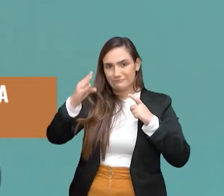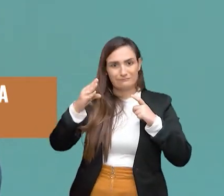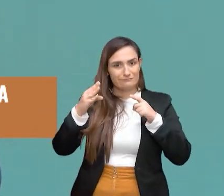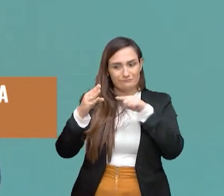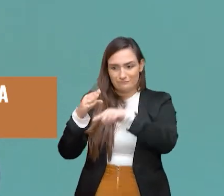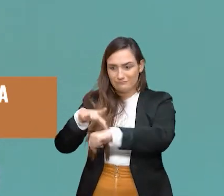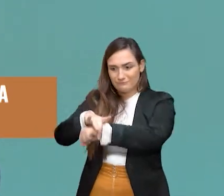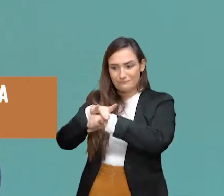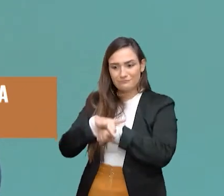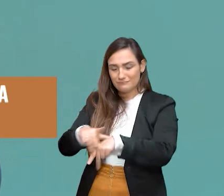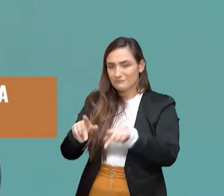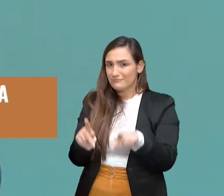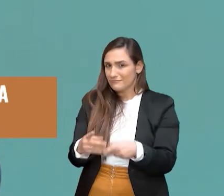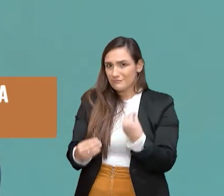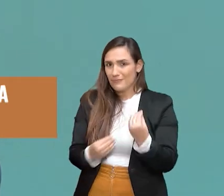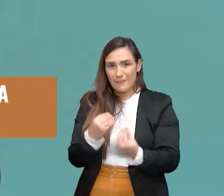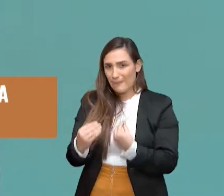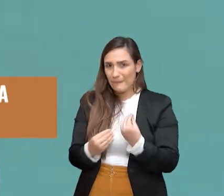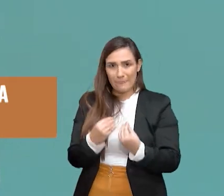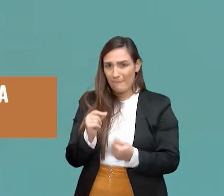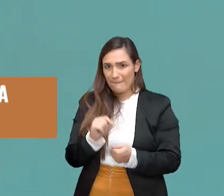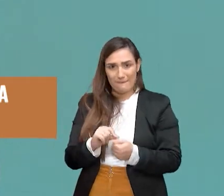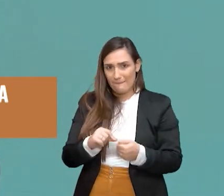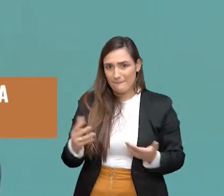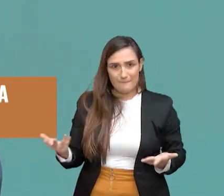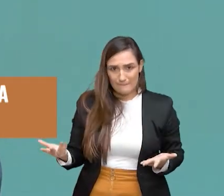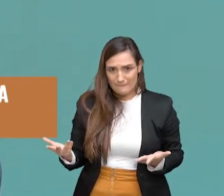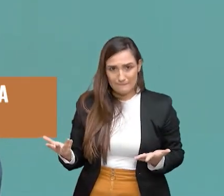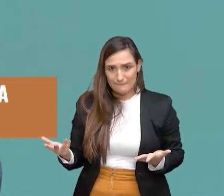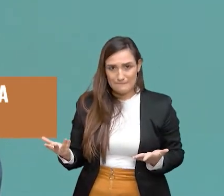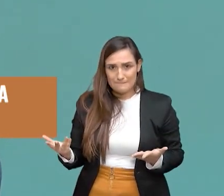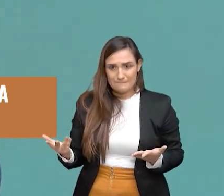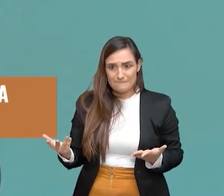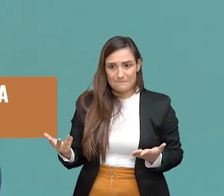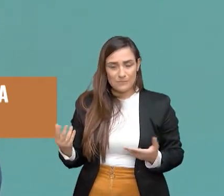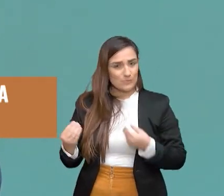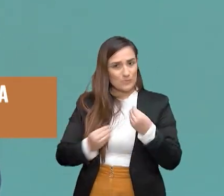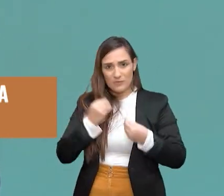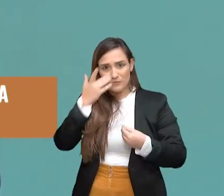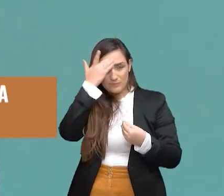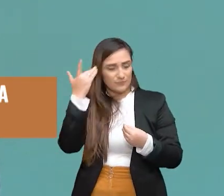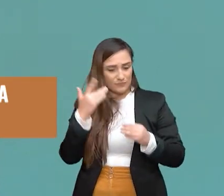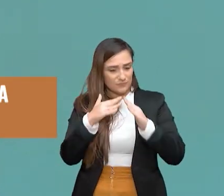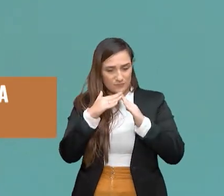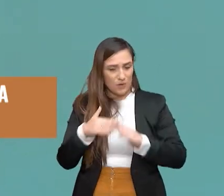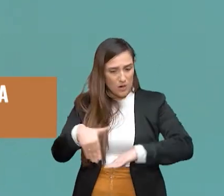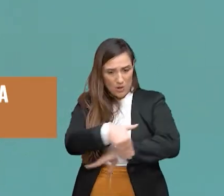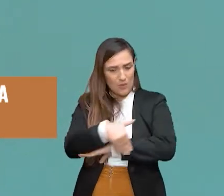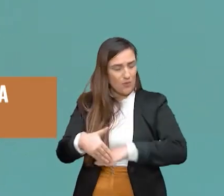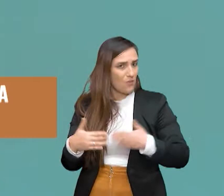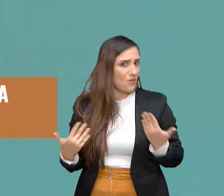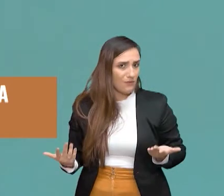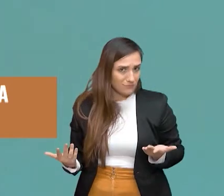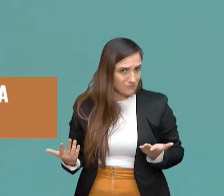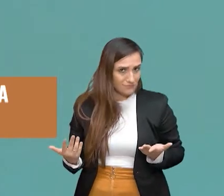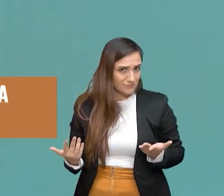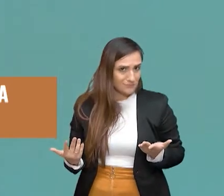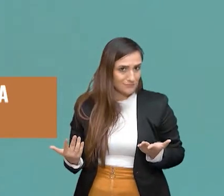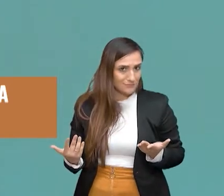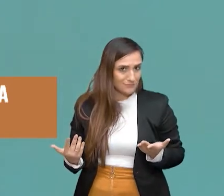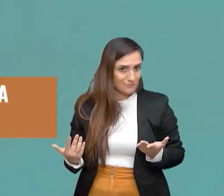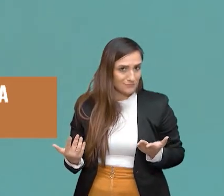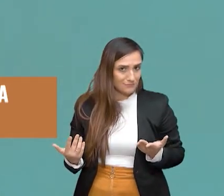preocupação muito grande por parte da Defensoria de como estariam as pessoas em situação de rua,